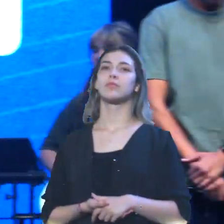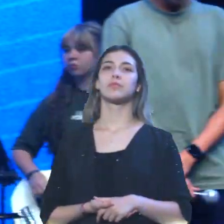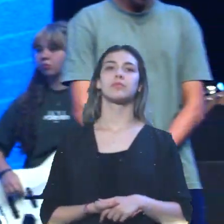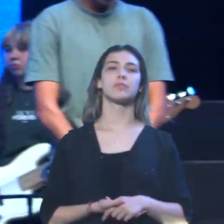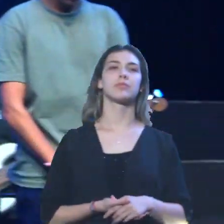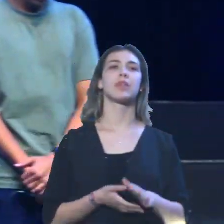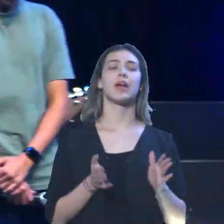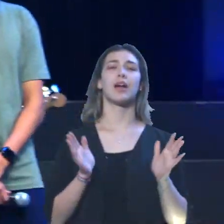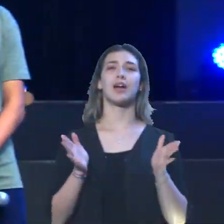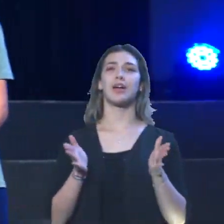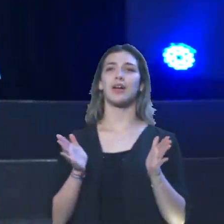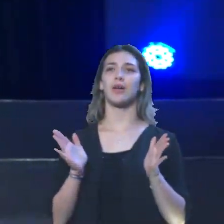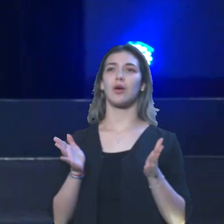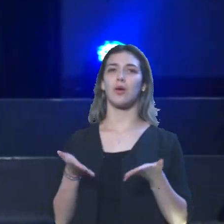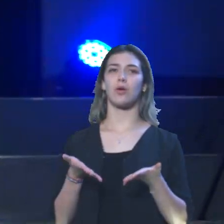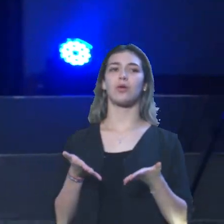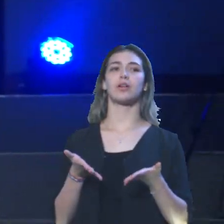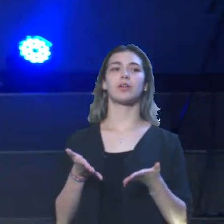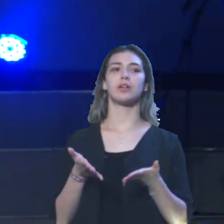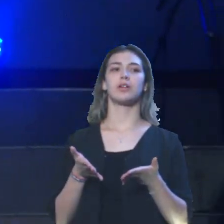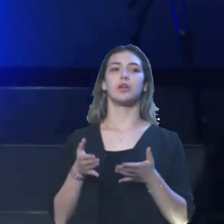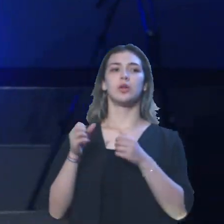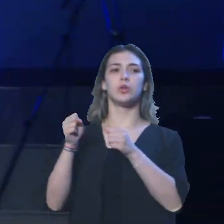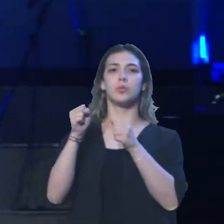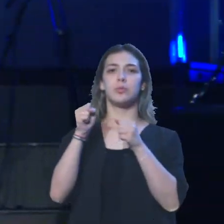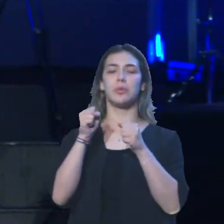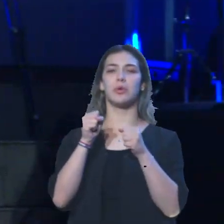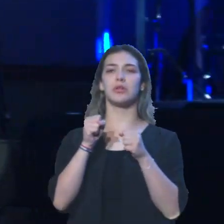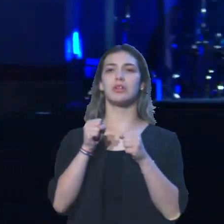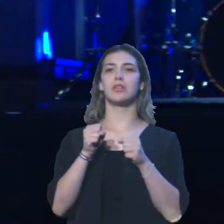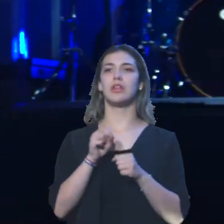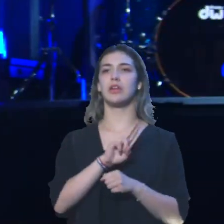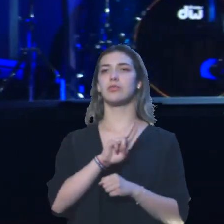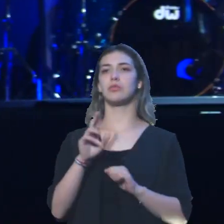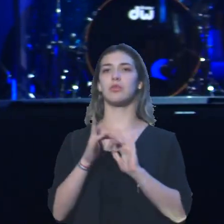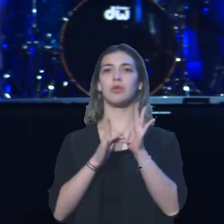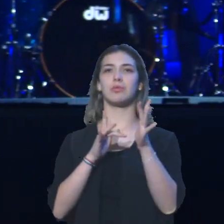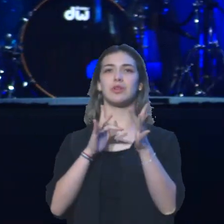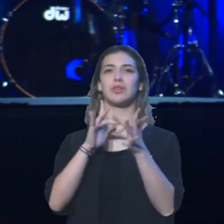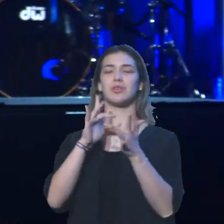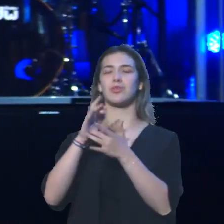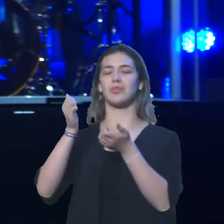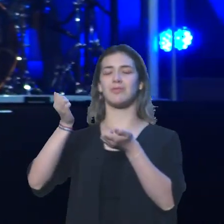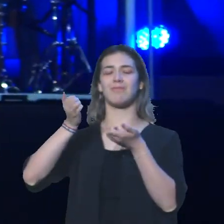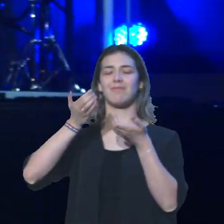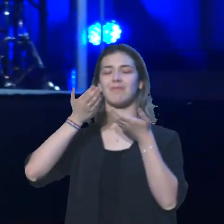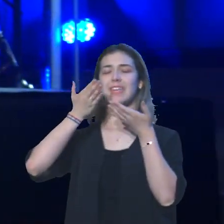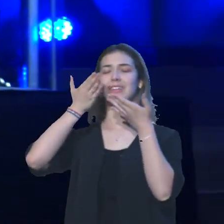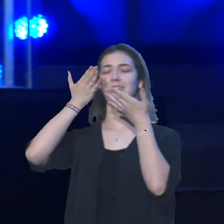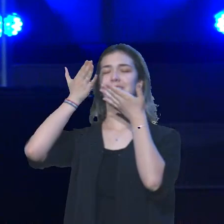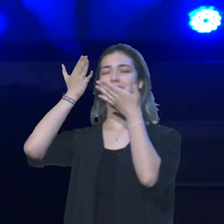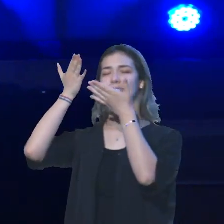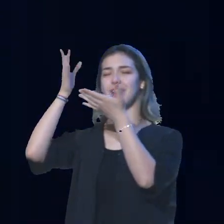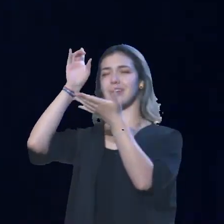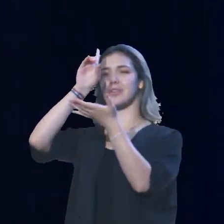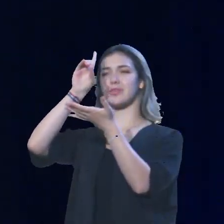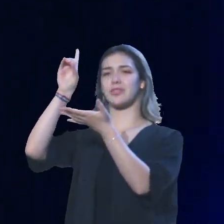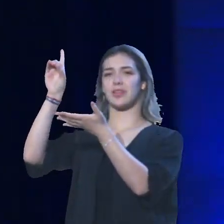E agora, na autoridade do nome de Jesus, comece a entregar nas mãos do Senhor